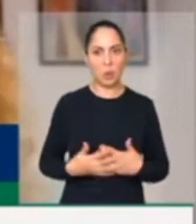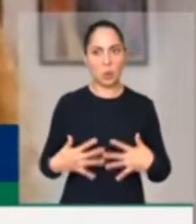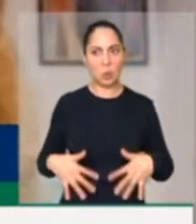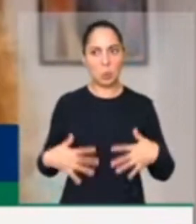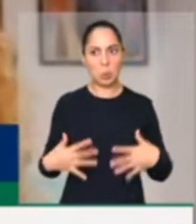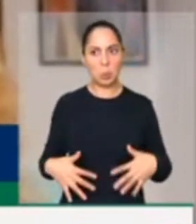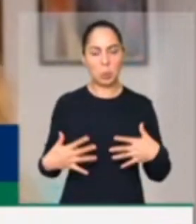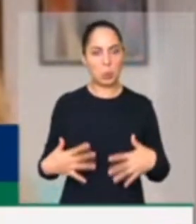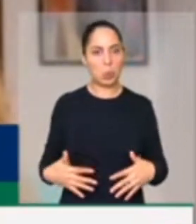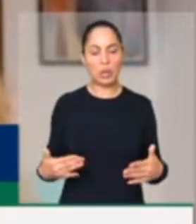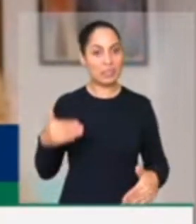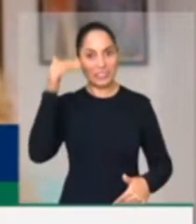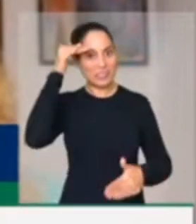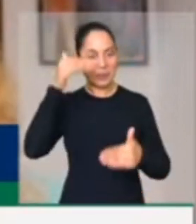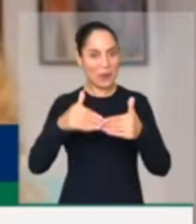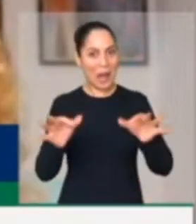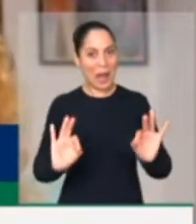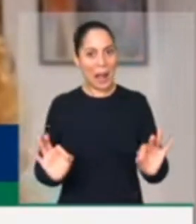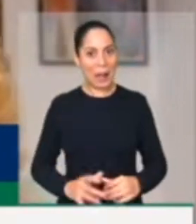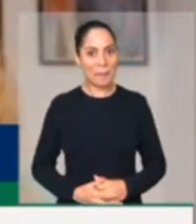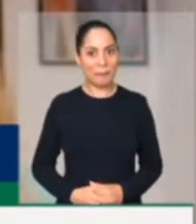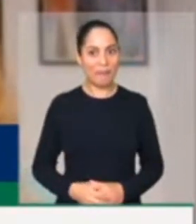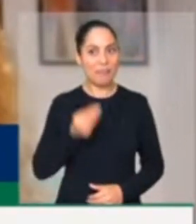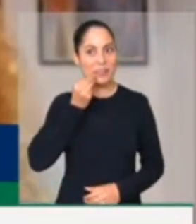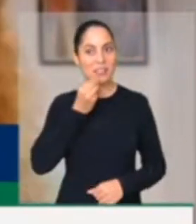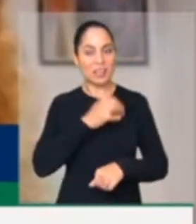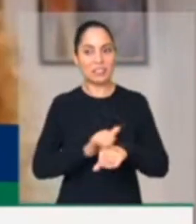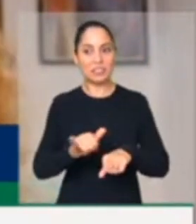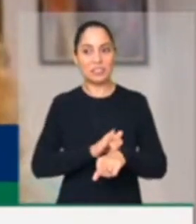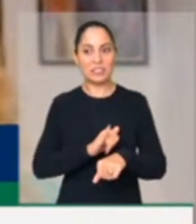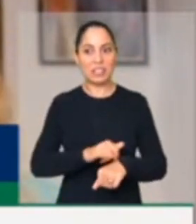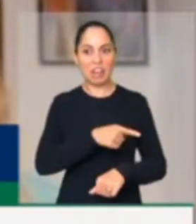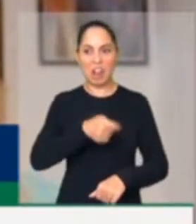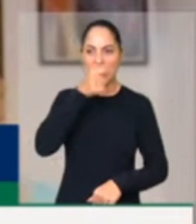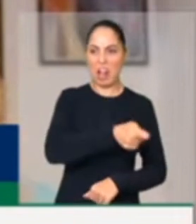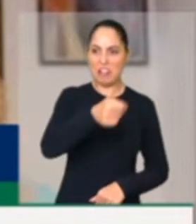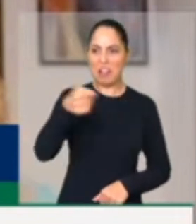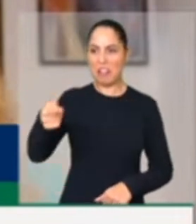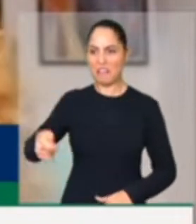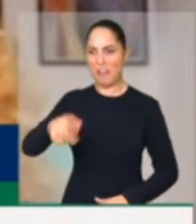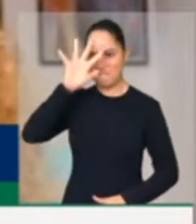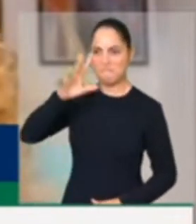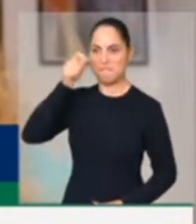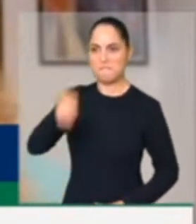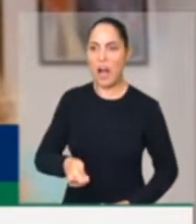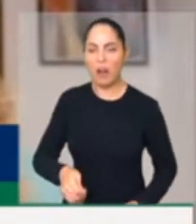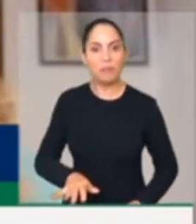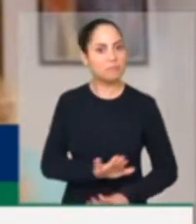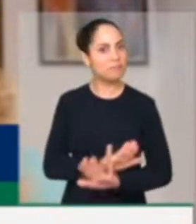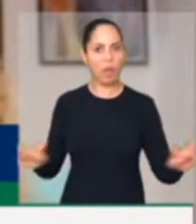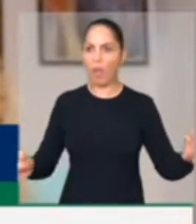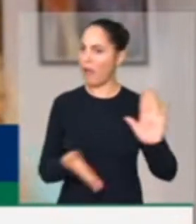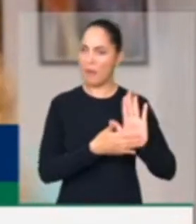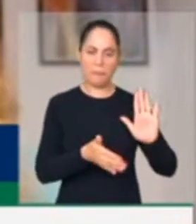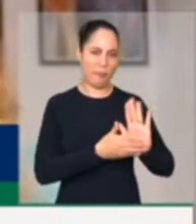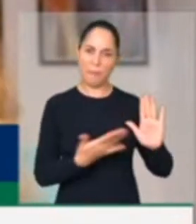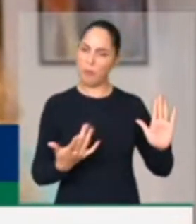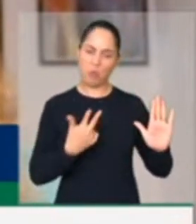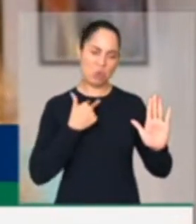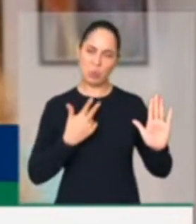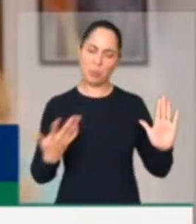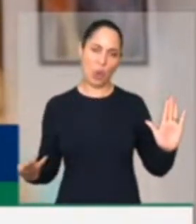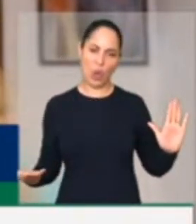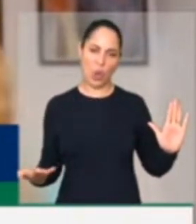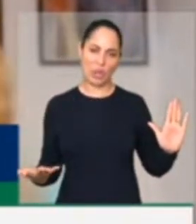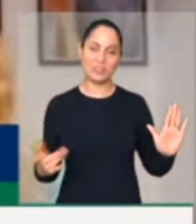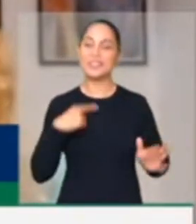Não cabe a tentativa de fazê-lo da forma como está sendo proposto. Nós sabemos que isso não é apenas uma questão